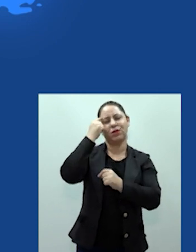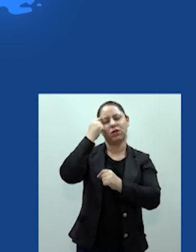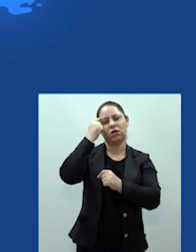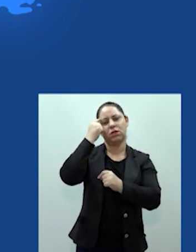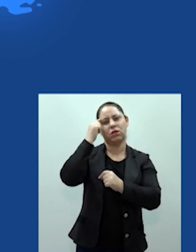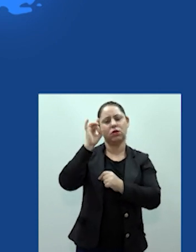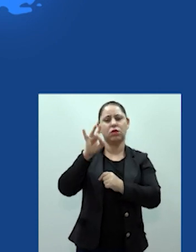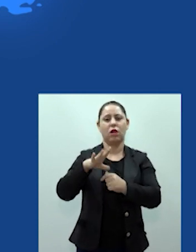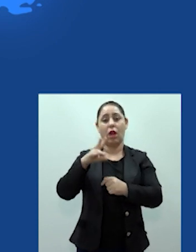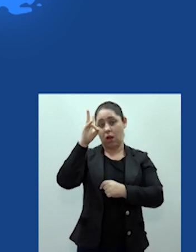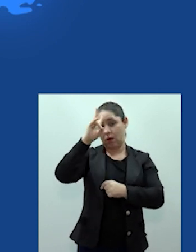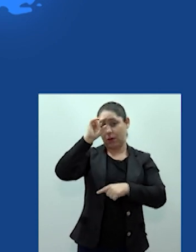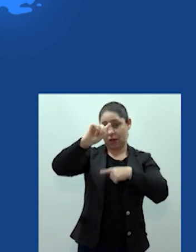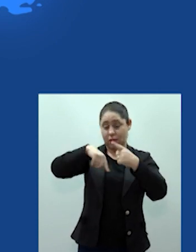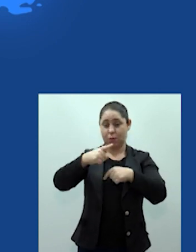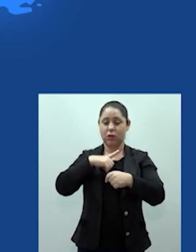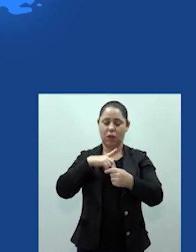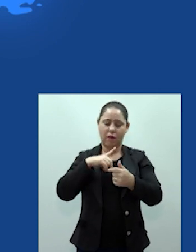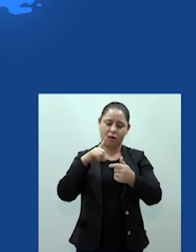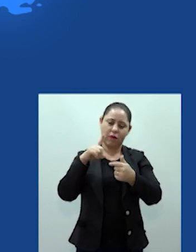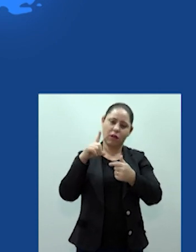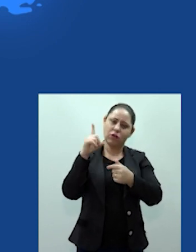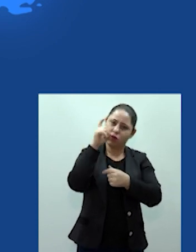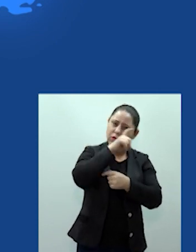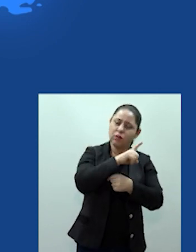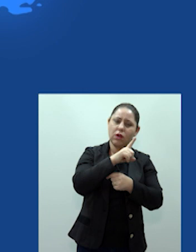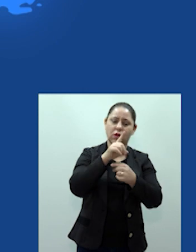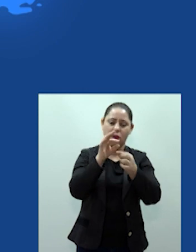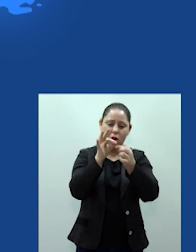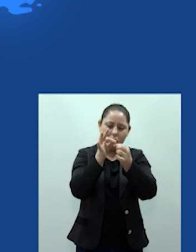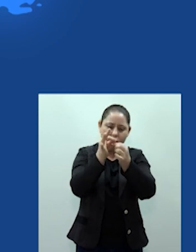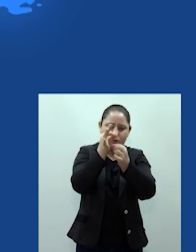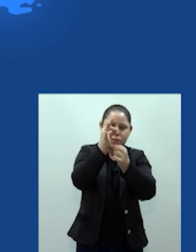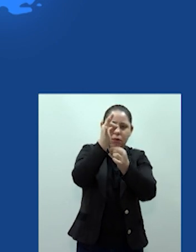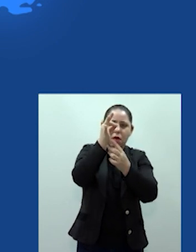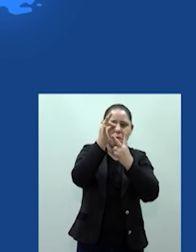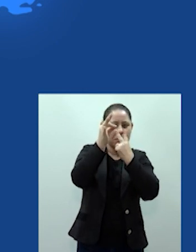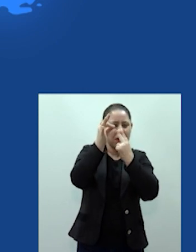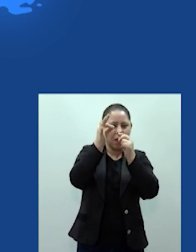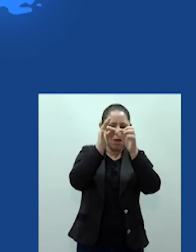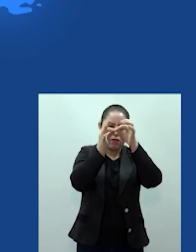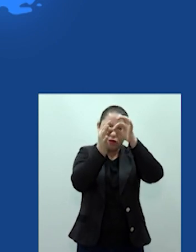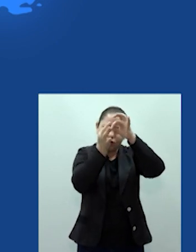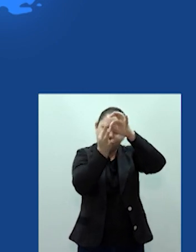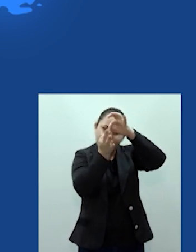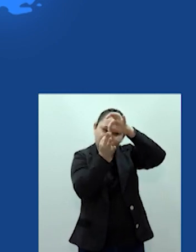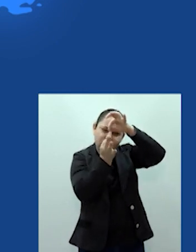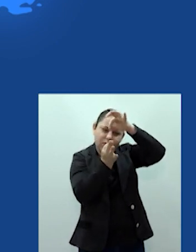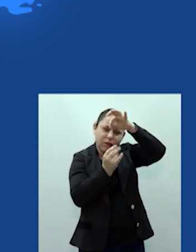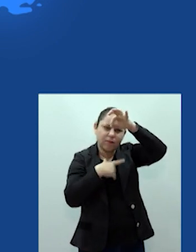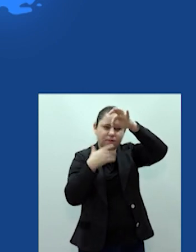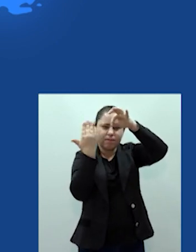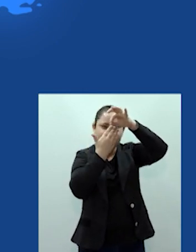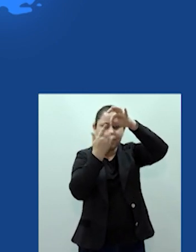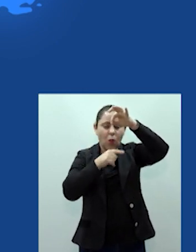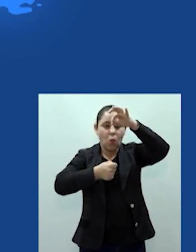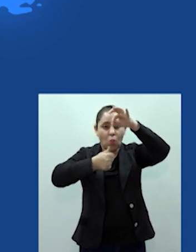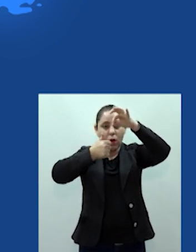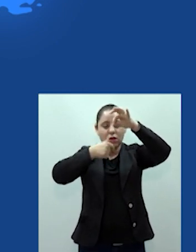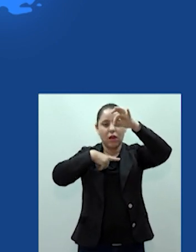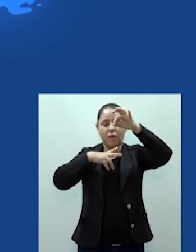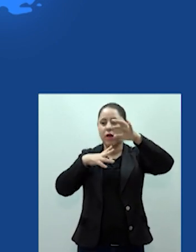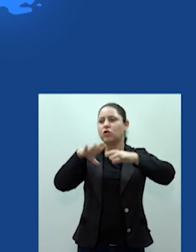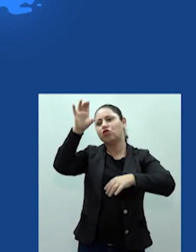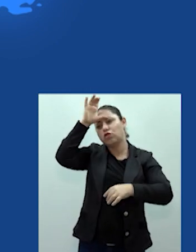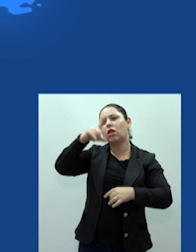intuitivo. Aí eu lembro que depois disso, como eu tive dificuldade com essa agulha que, para mim, era mais fina que eu tinha, mas existem